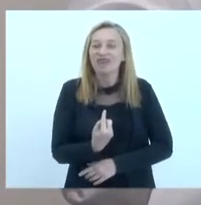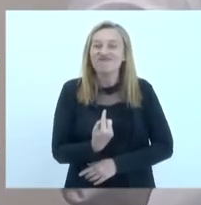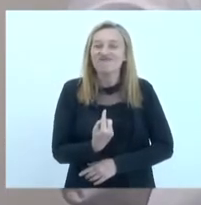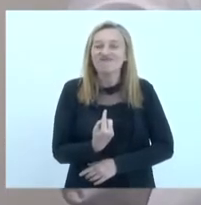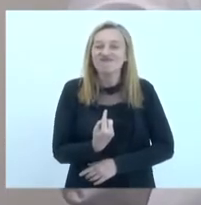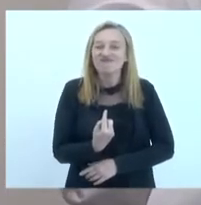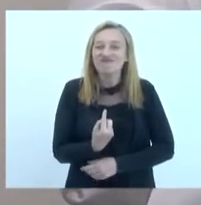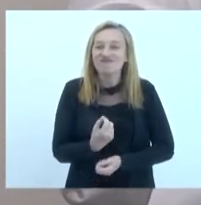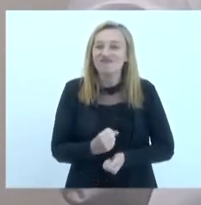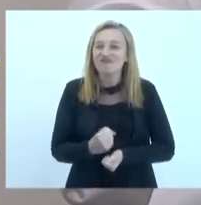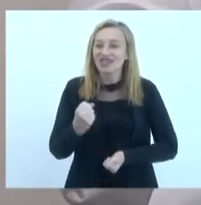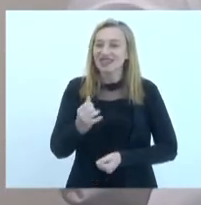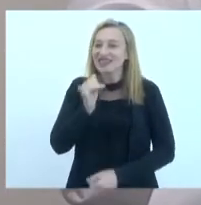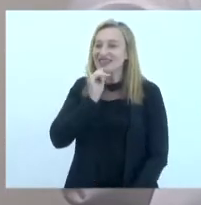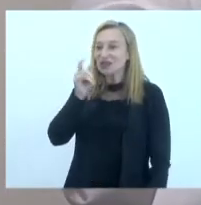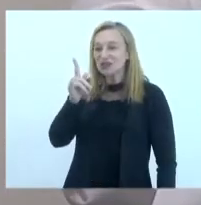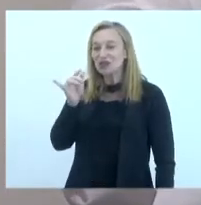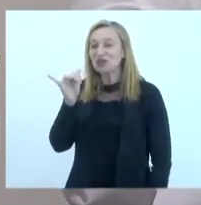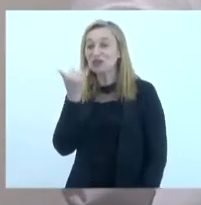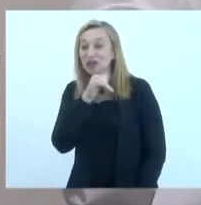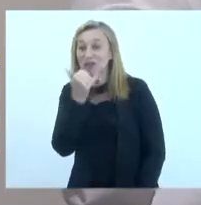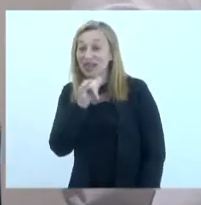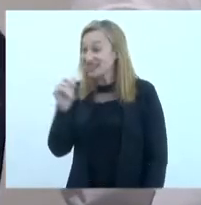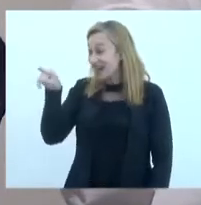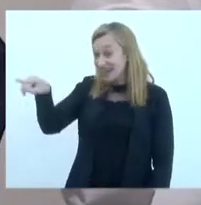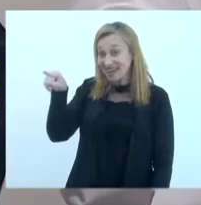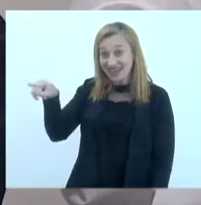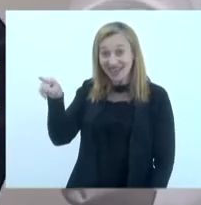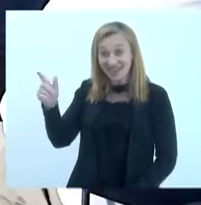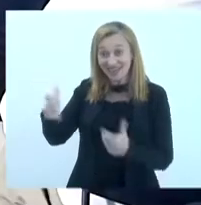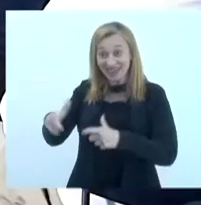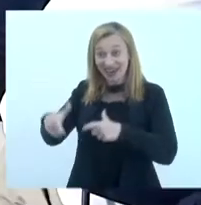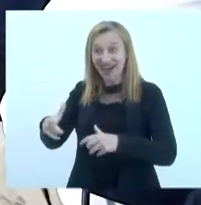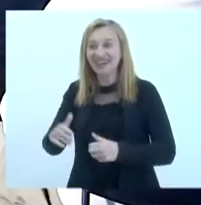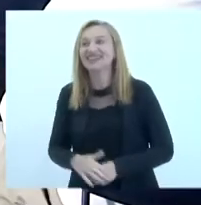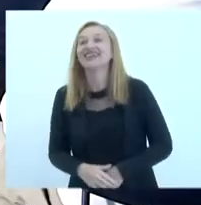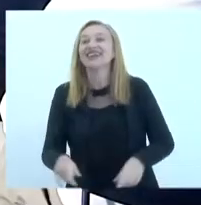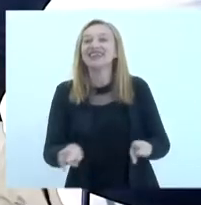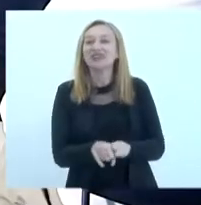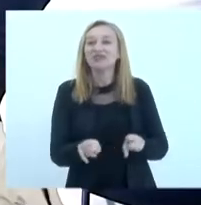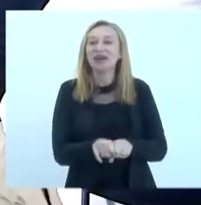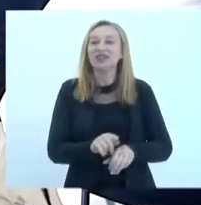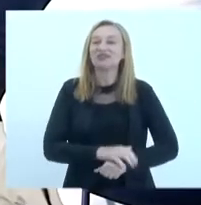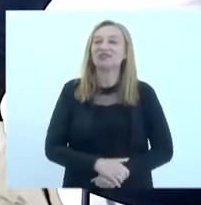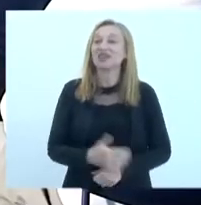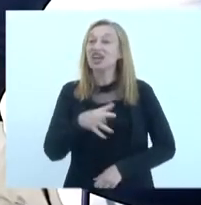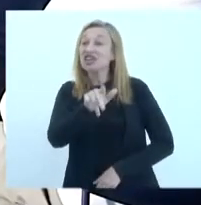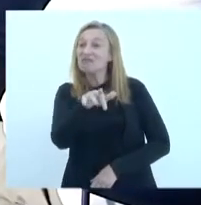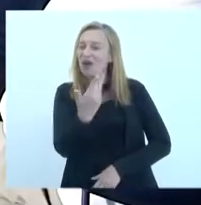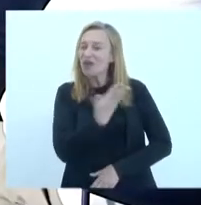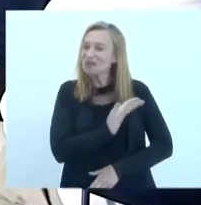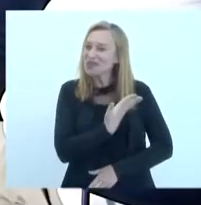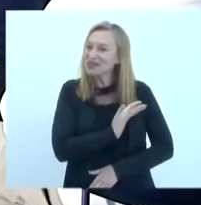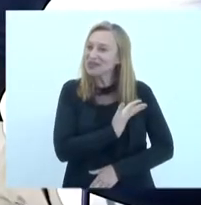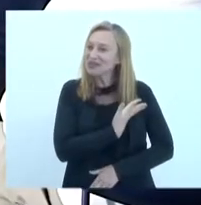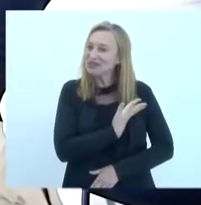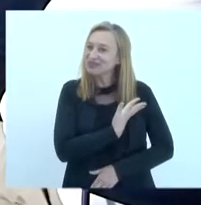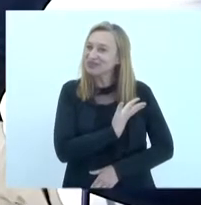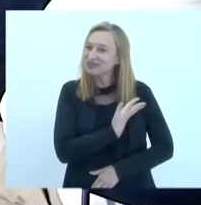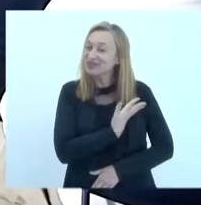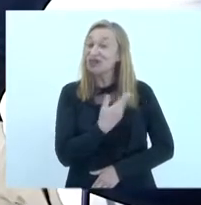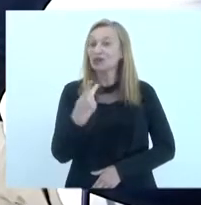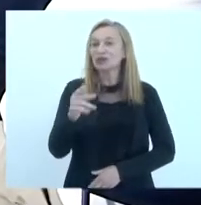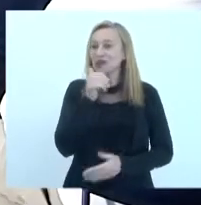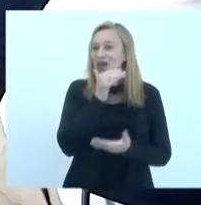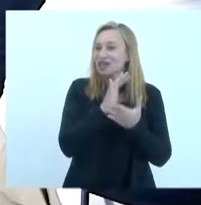maior exemplo do Fluminense aqui na região. Está presente o meu irmão, meu amigo, com a sua